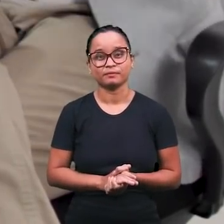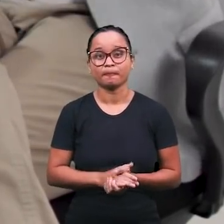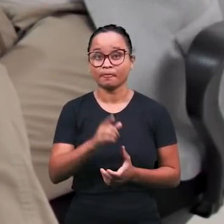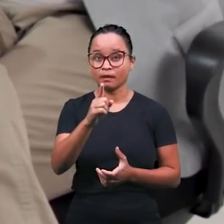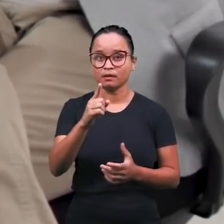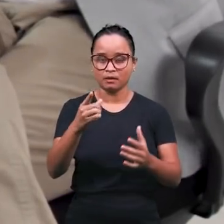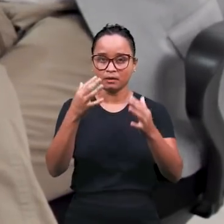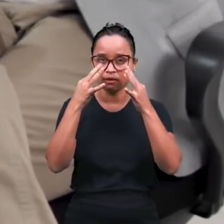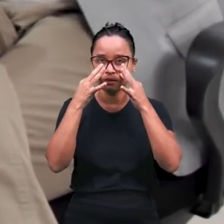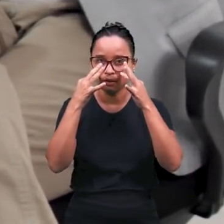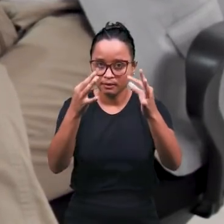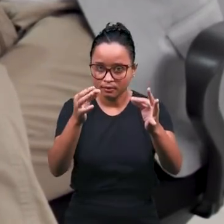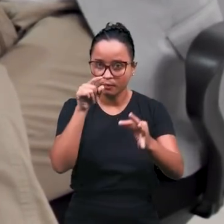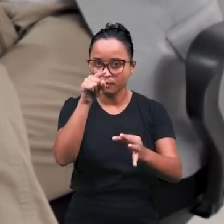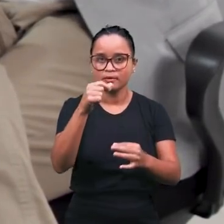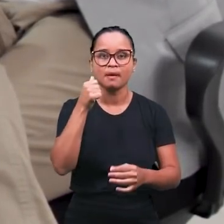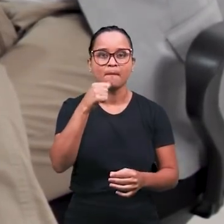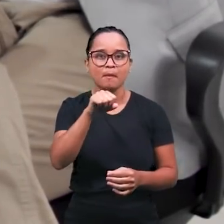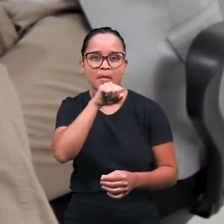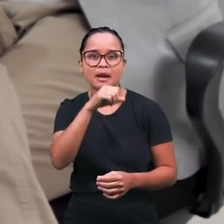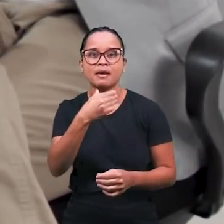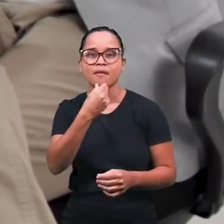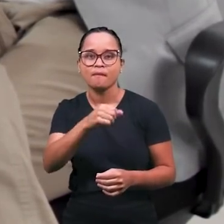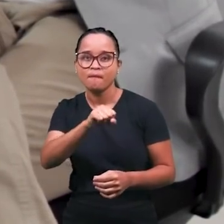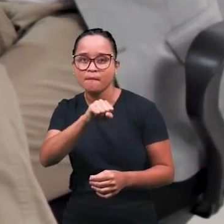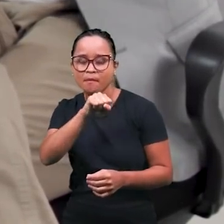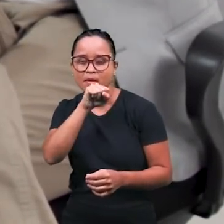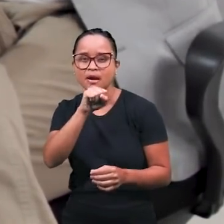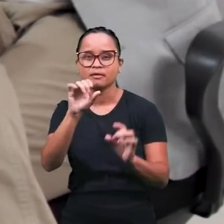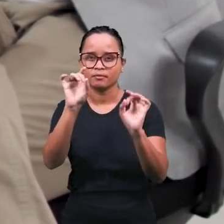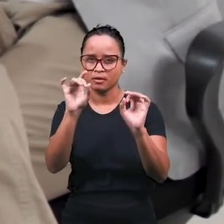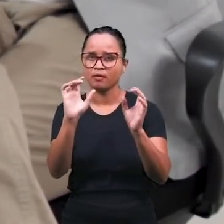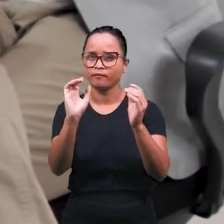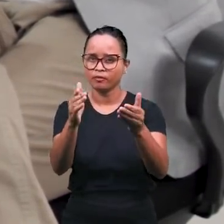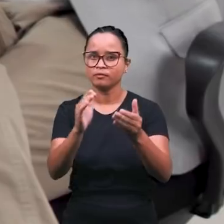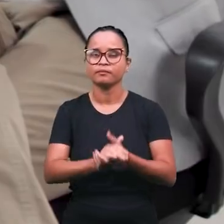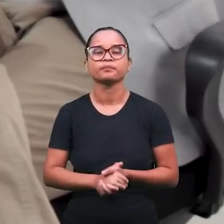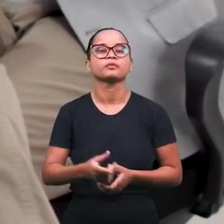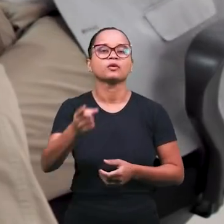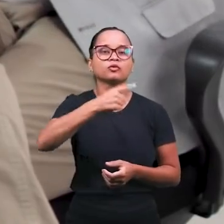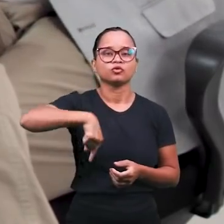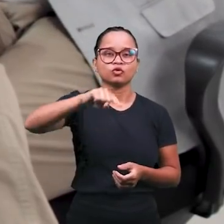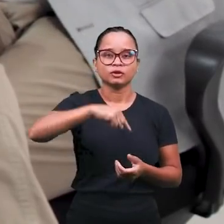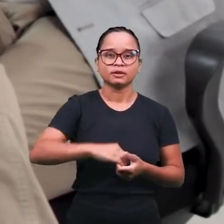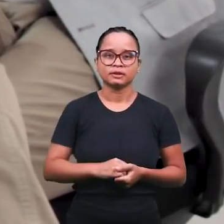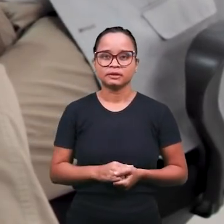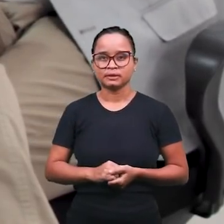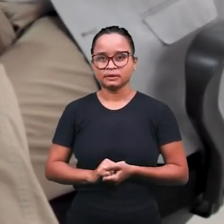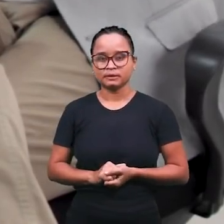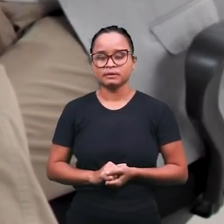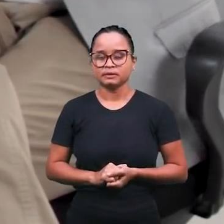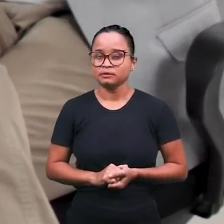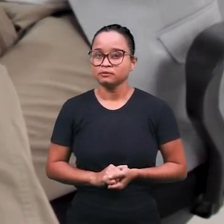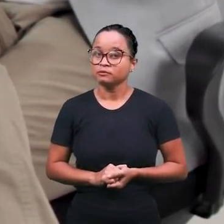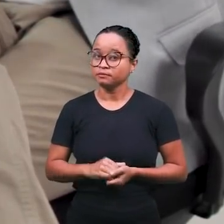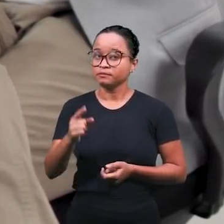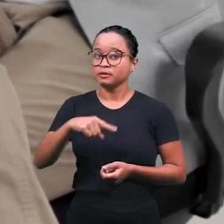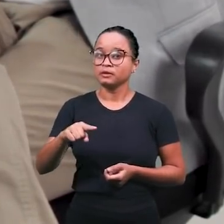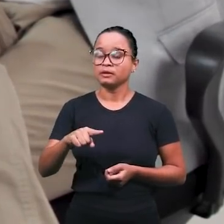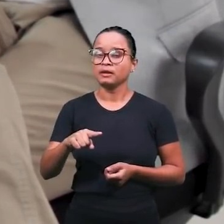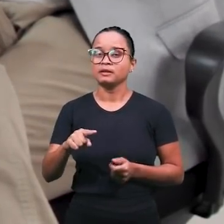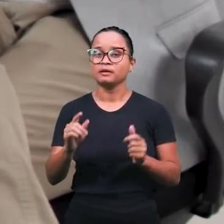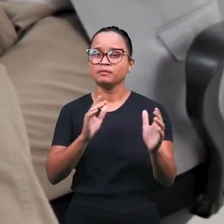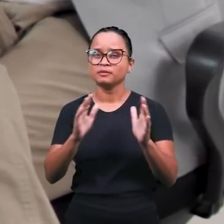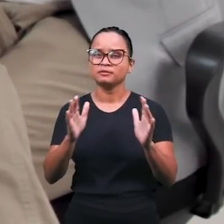importante. E um alerta para você, pai, para você, mãe, de forma especial. Nós abordamos aqui situações